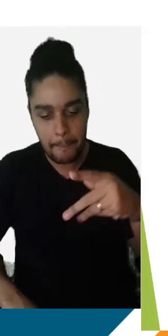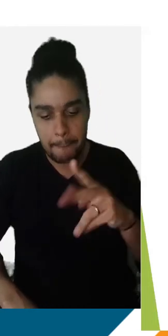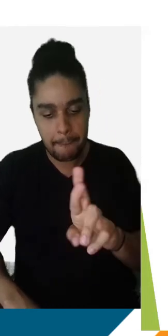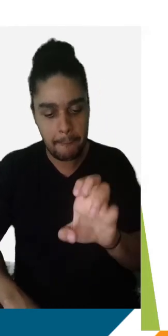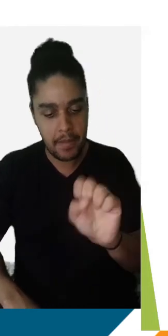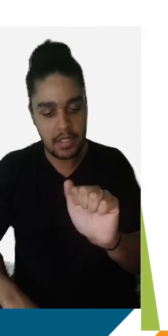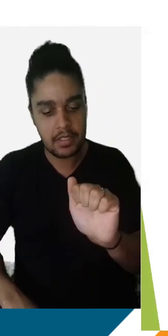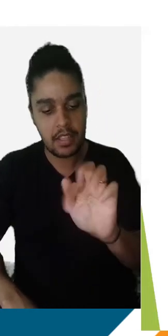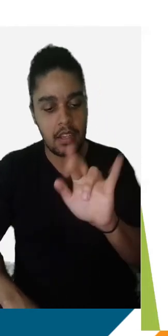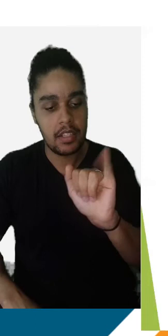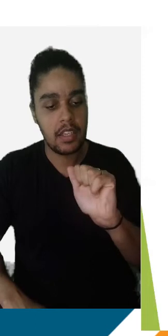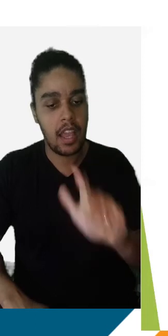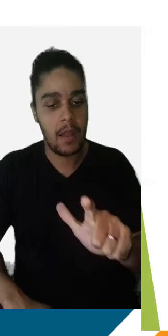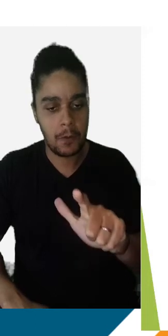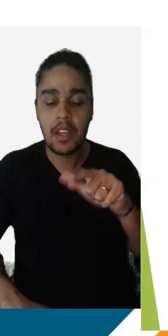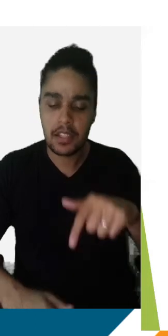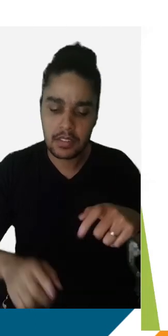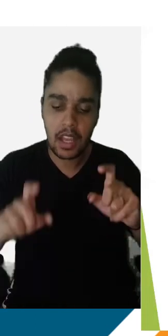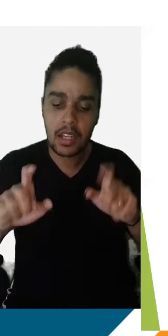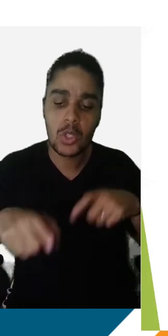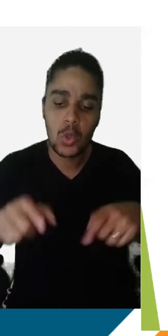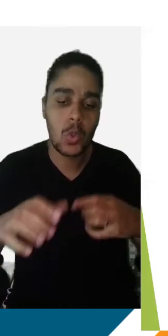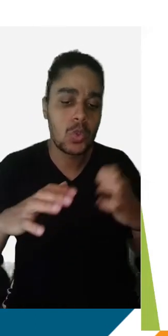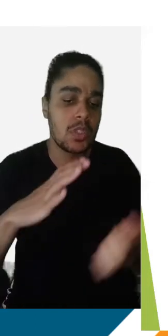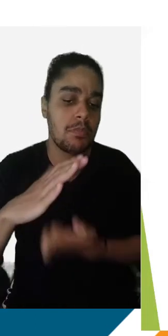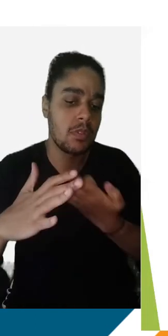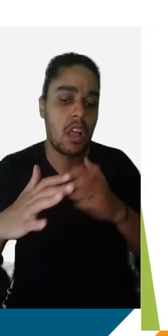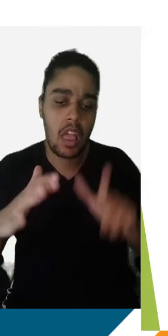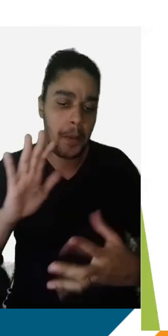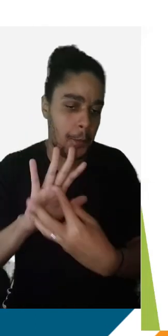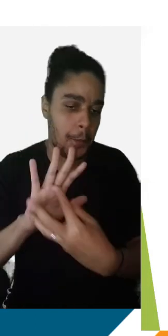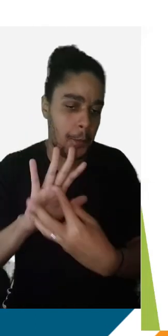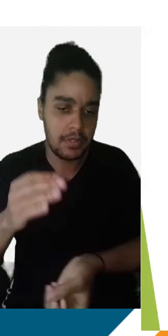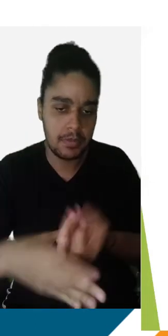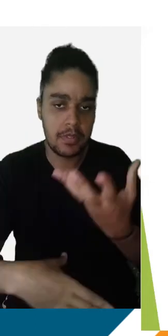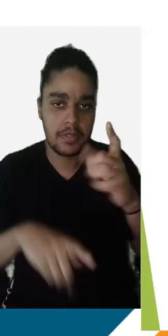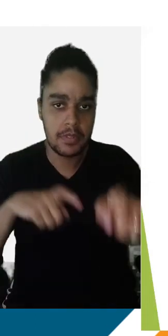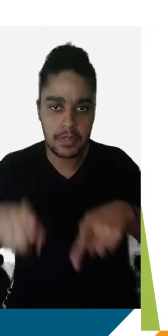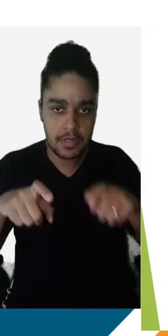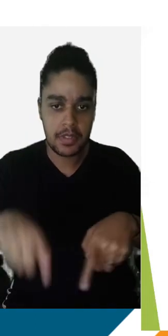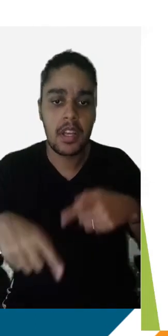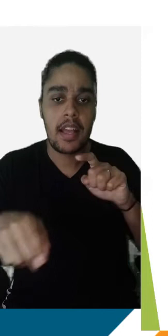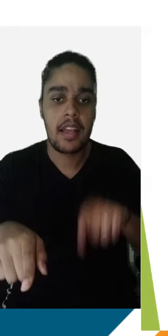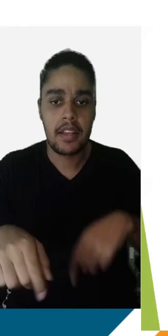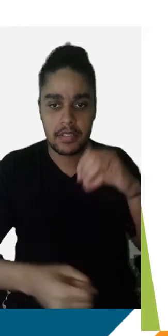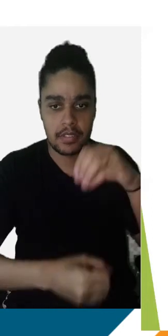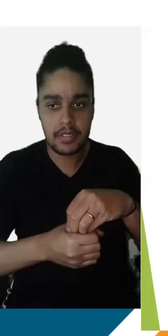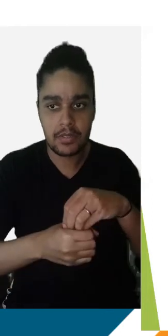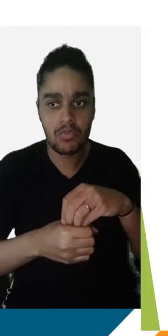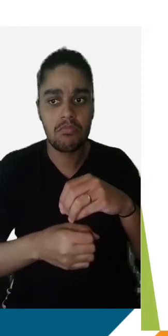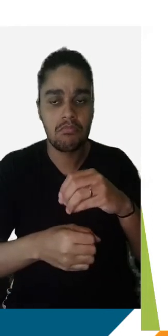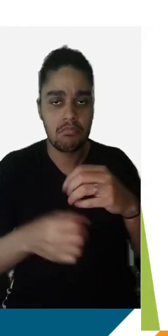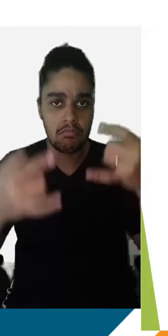bem? Beleza? Essa agricultura empresarial é justamente esse modelo de produção agrícola que adentra